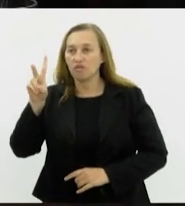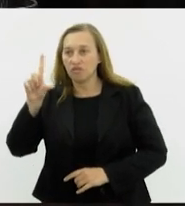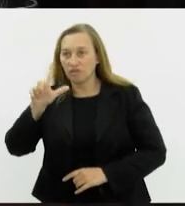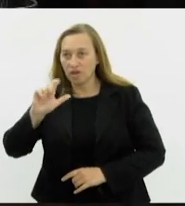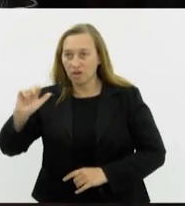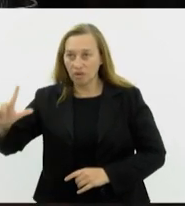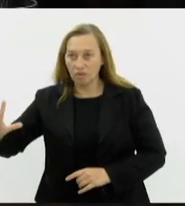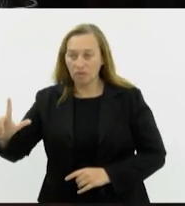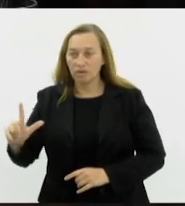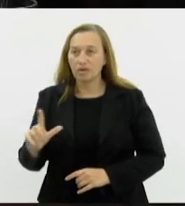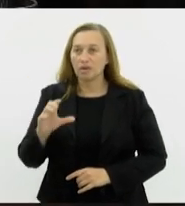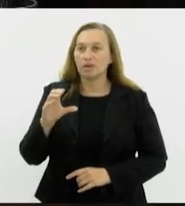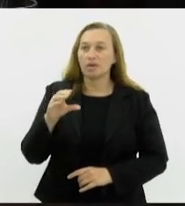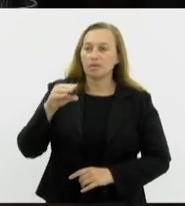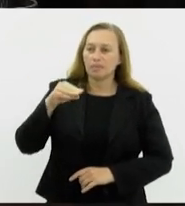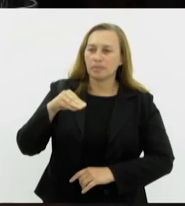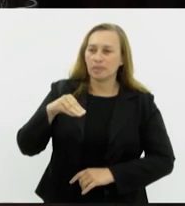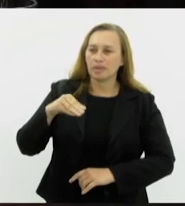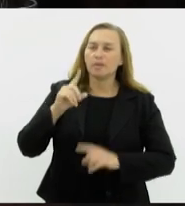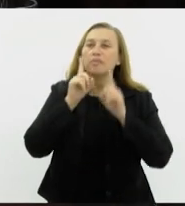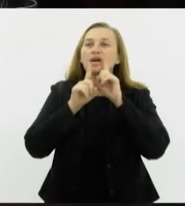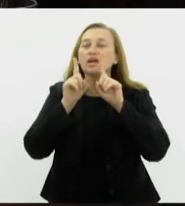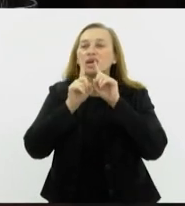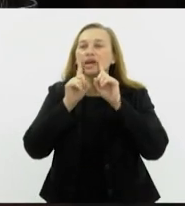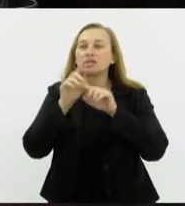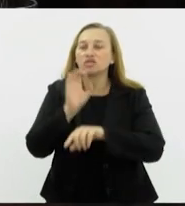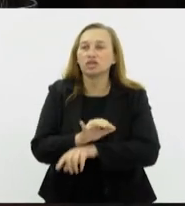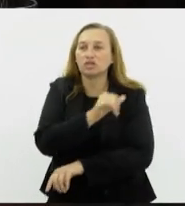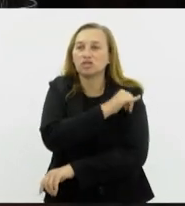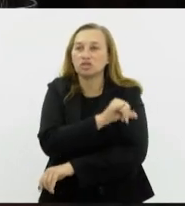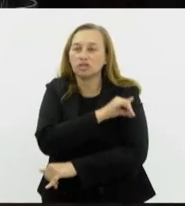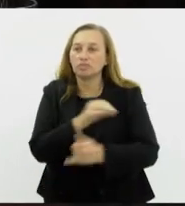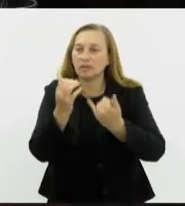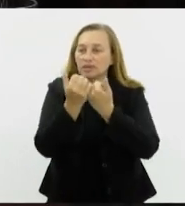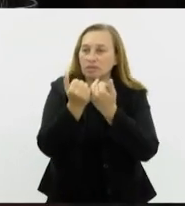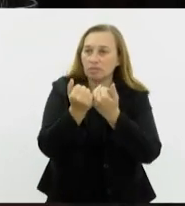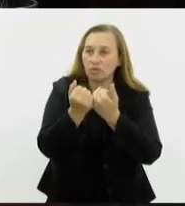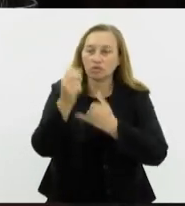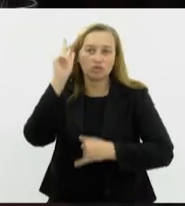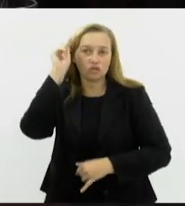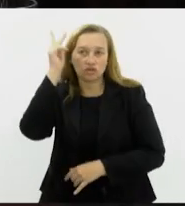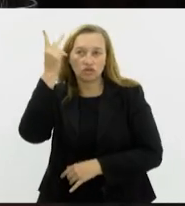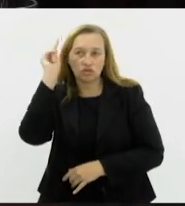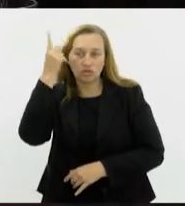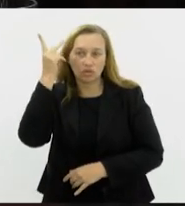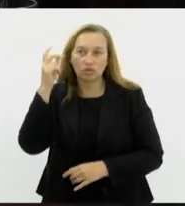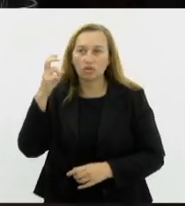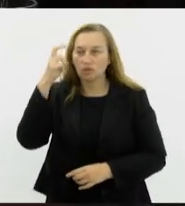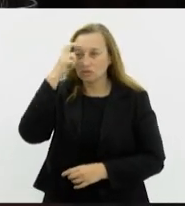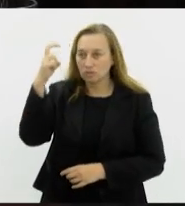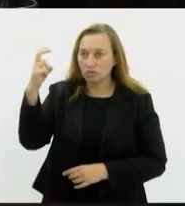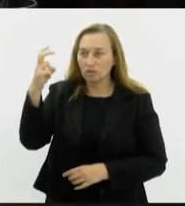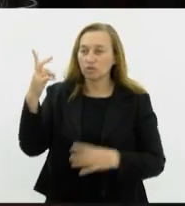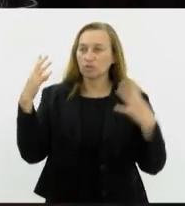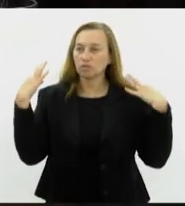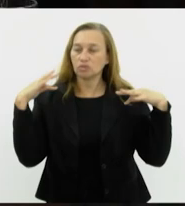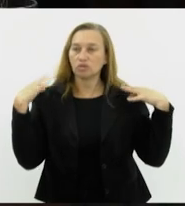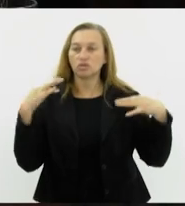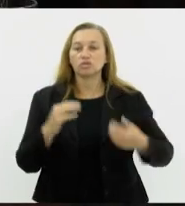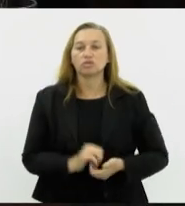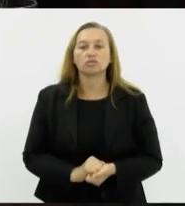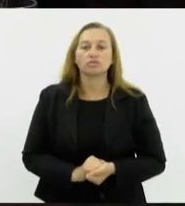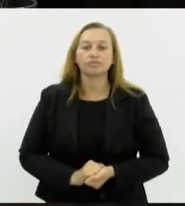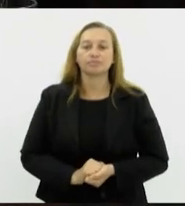em Maricá, como patrimônio do Estado do Rio de Janeiro, por interesse histórico, arquitetônico, cultural e turístico. Pendente